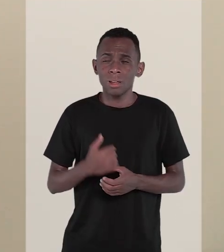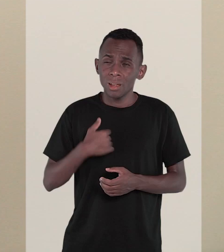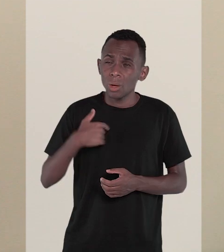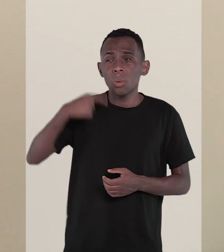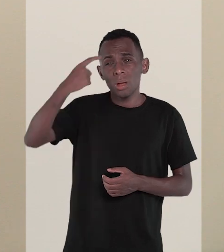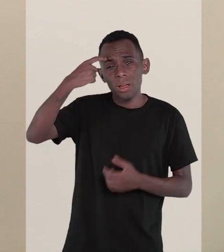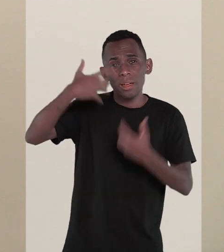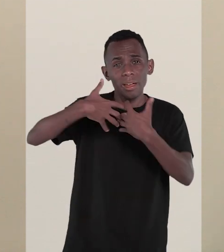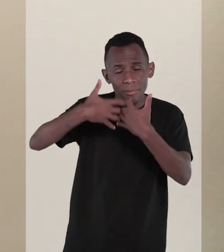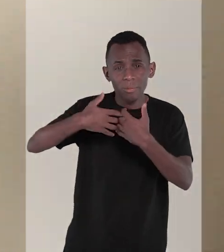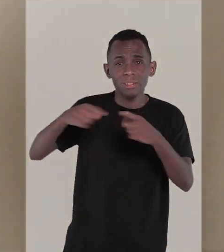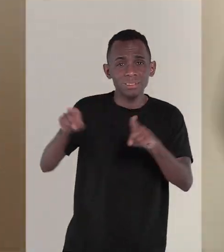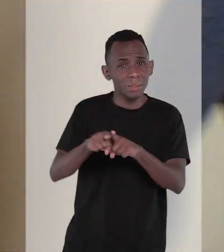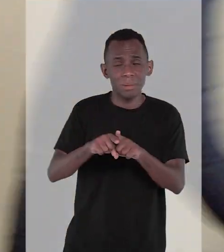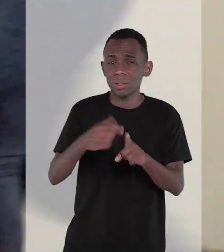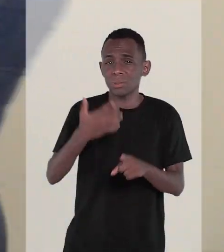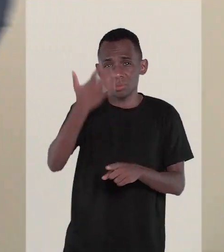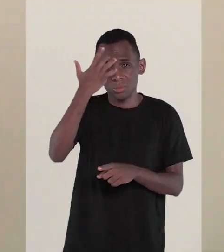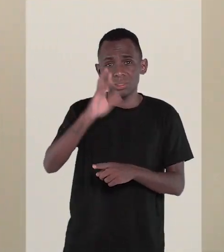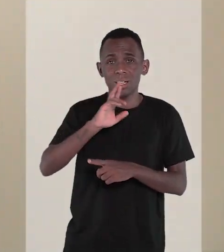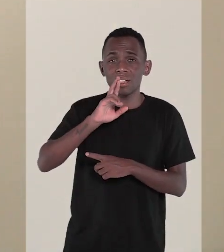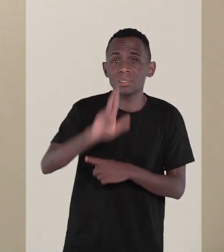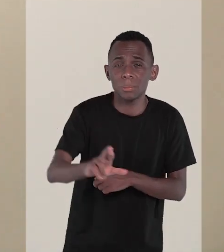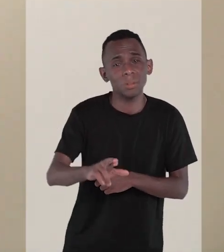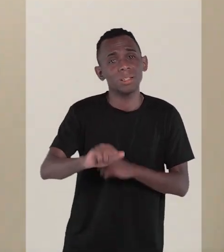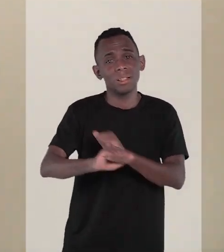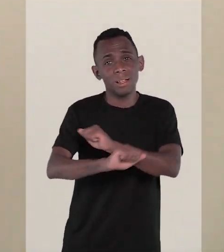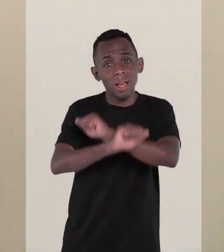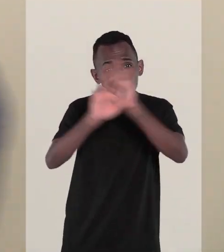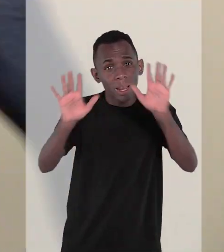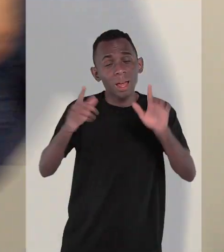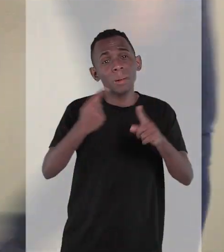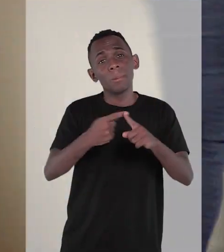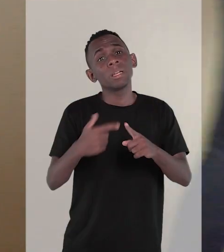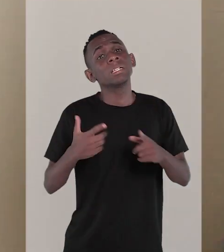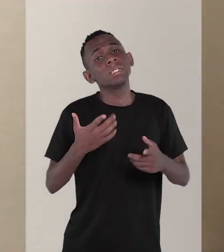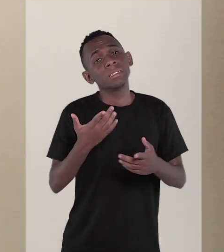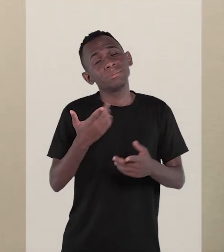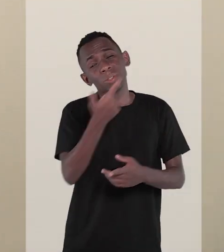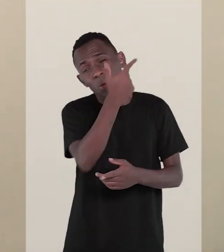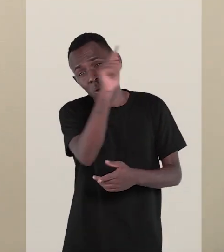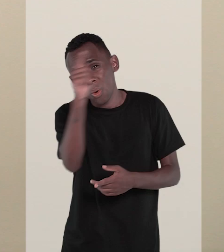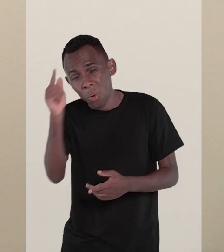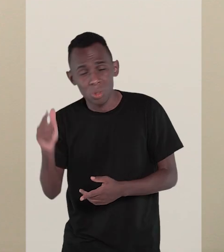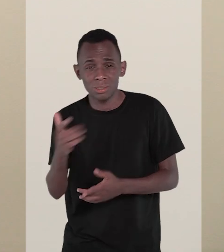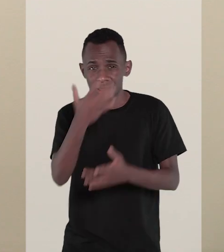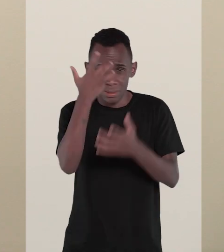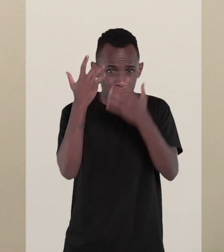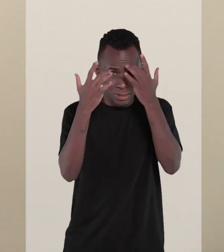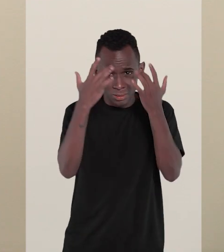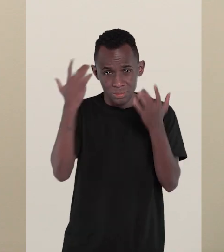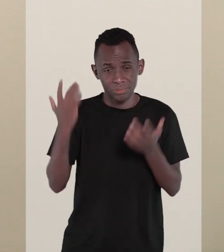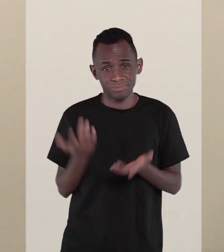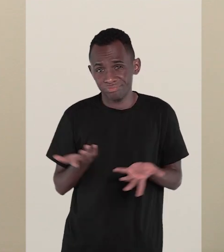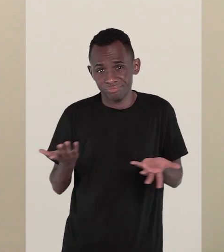sei, isso eu me pergunto também, eu não saberia responder e dar conta sobre as outras pessoas, até,